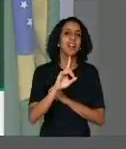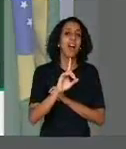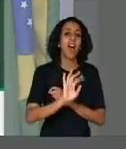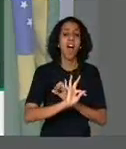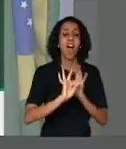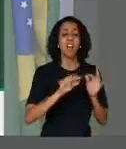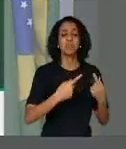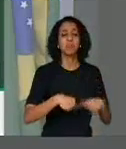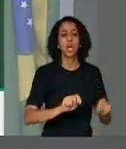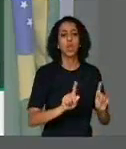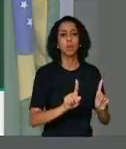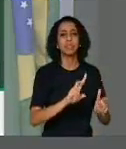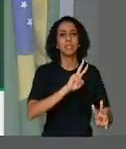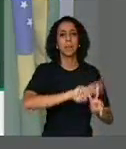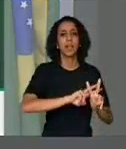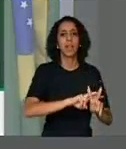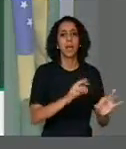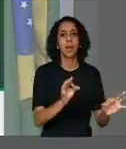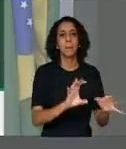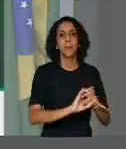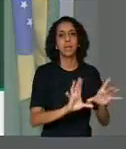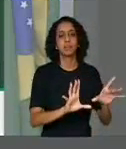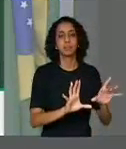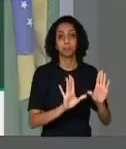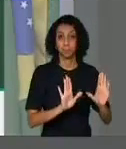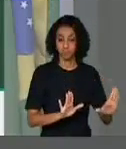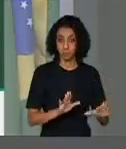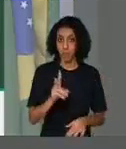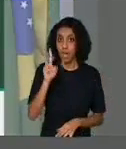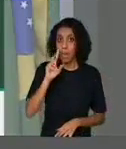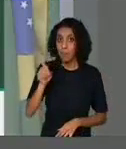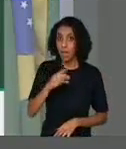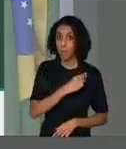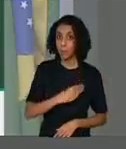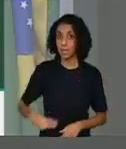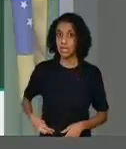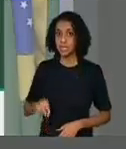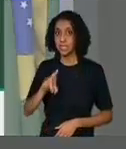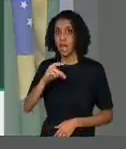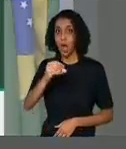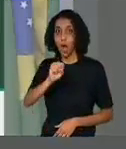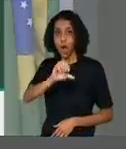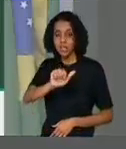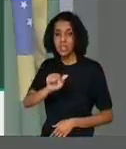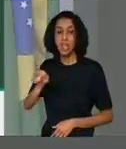Só lembrando, presidente, que a ministra Rosa Weber negou